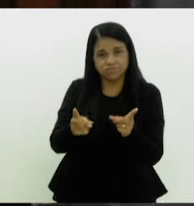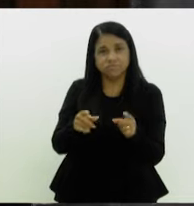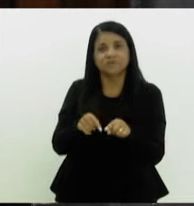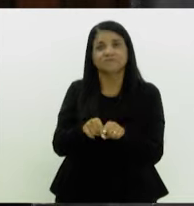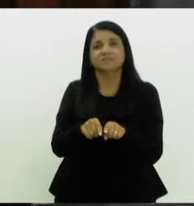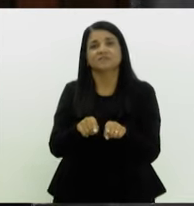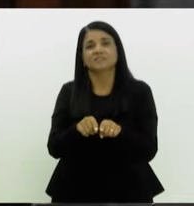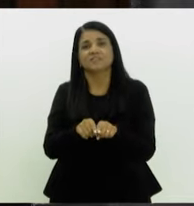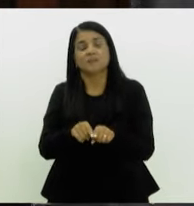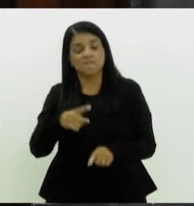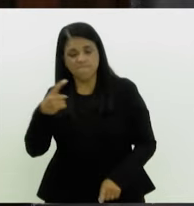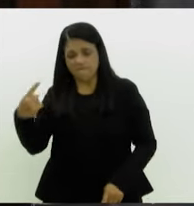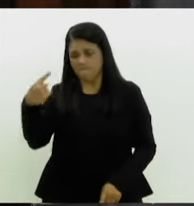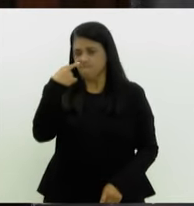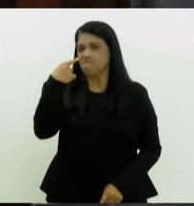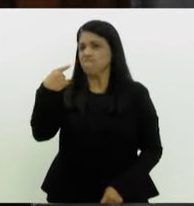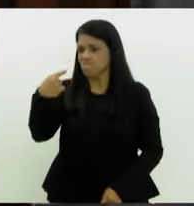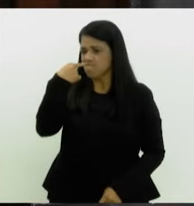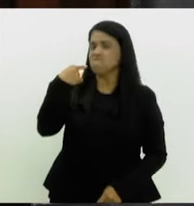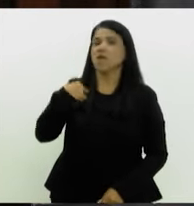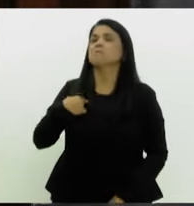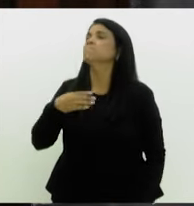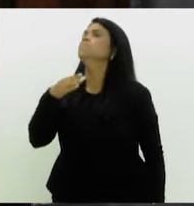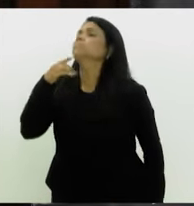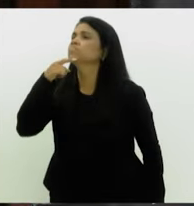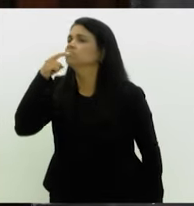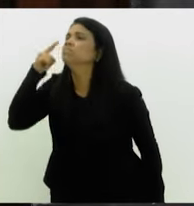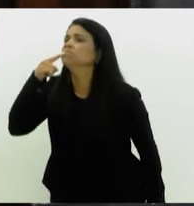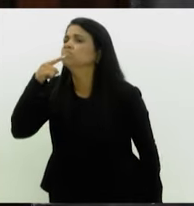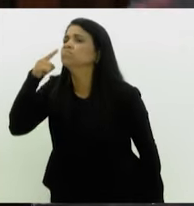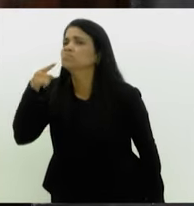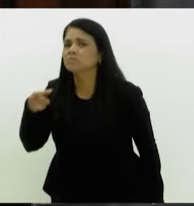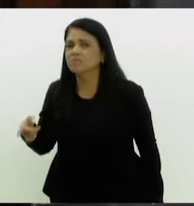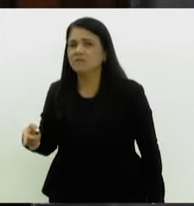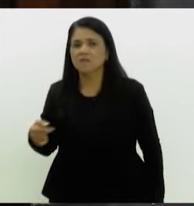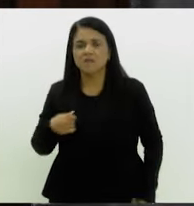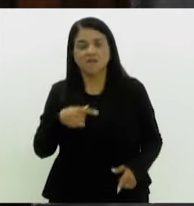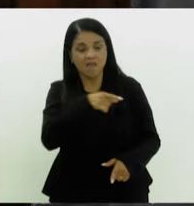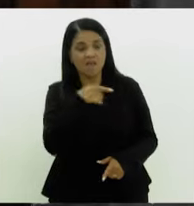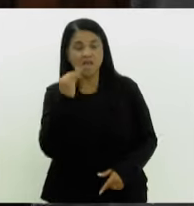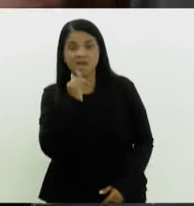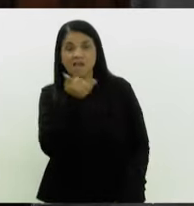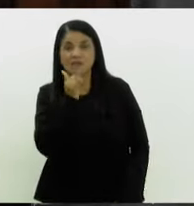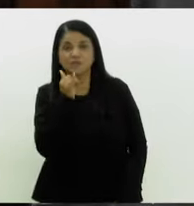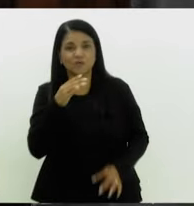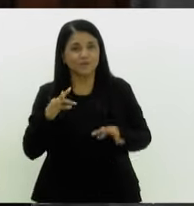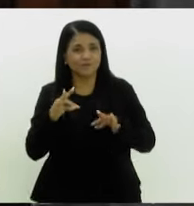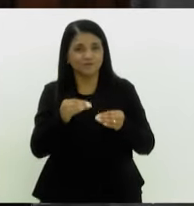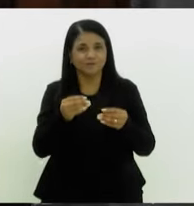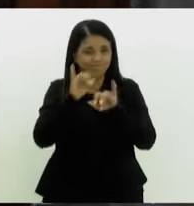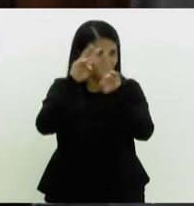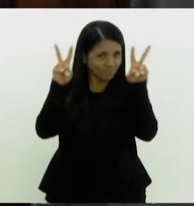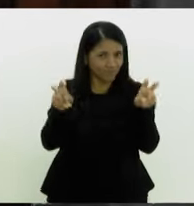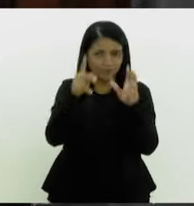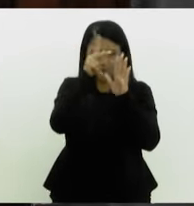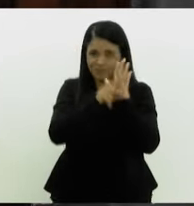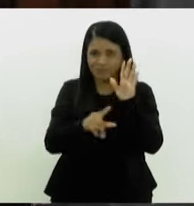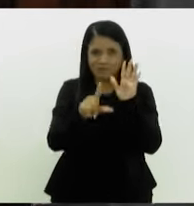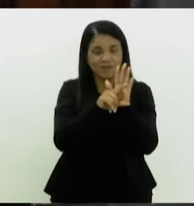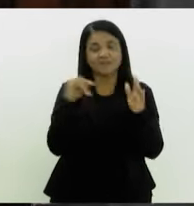riche para ela ela não baixou a cabeça Laura acaba sendo relatora das grandes matérias todas de